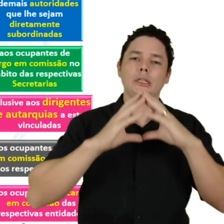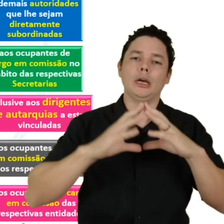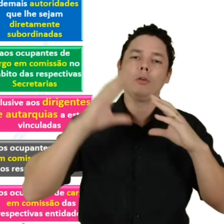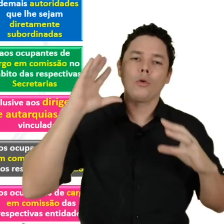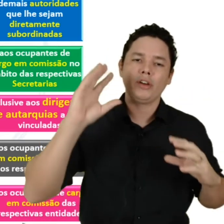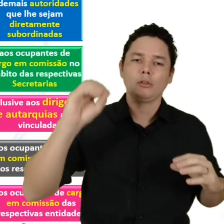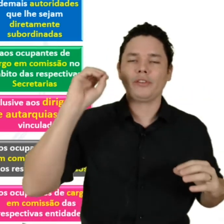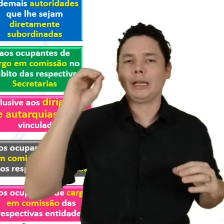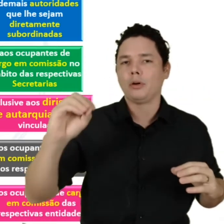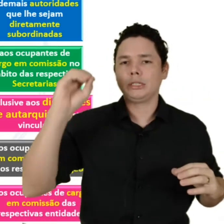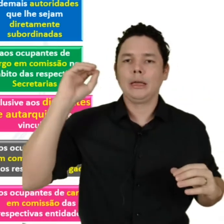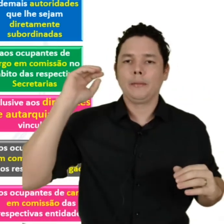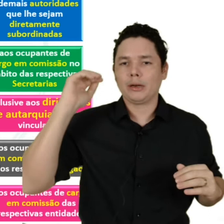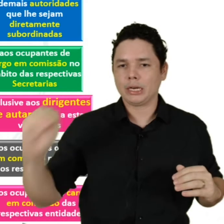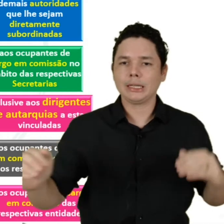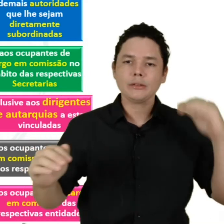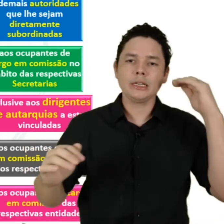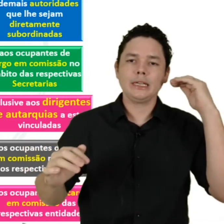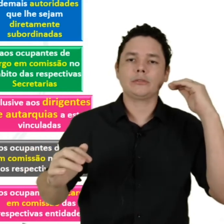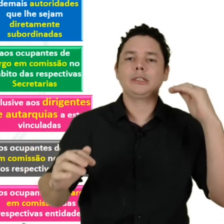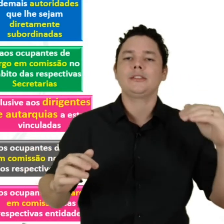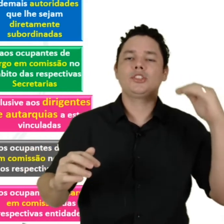governador. Então, o governador vai dar posse para os